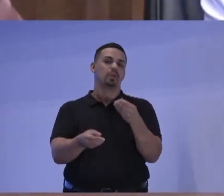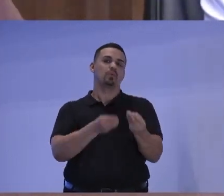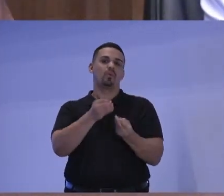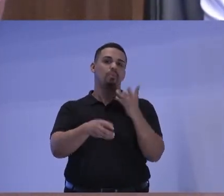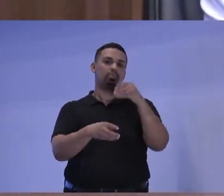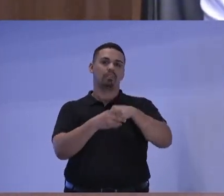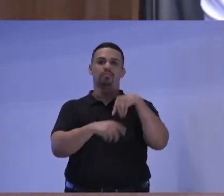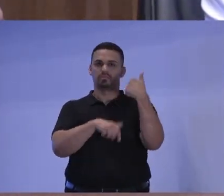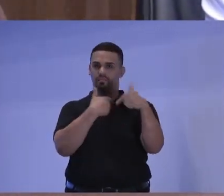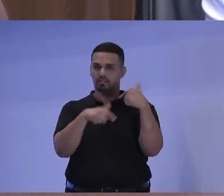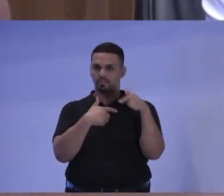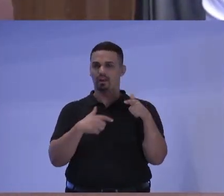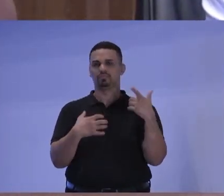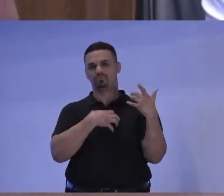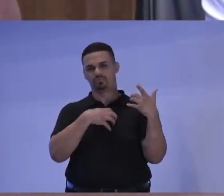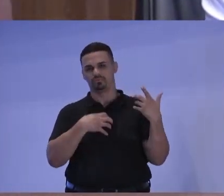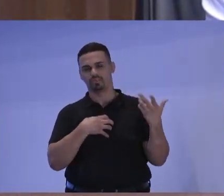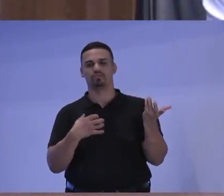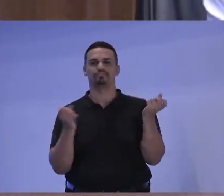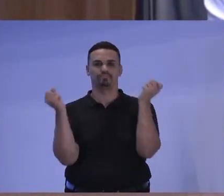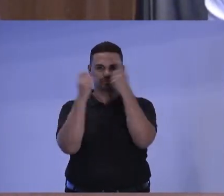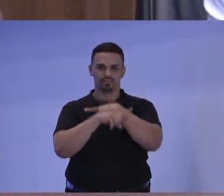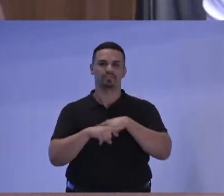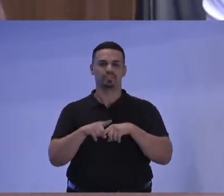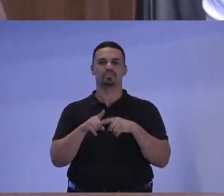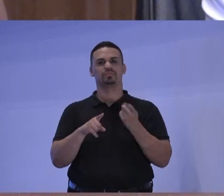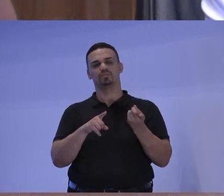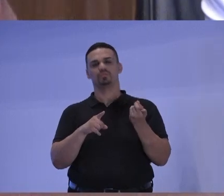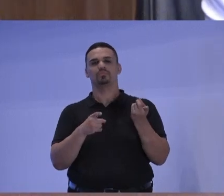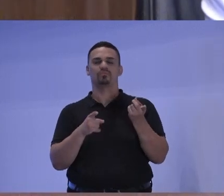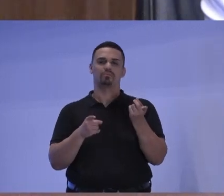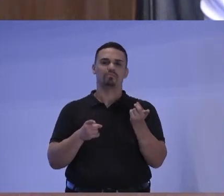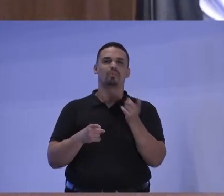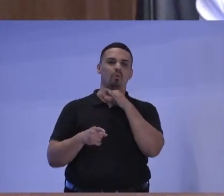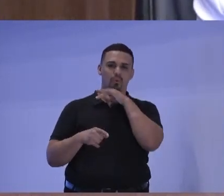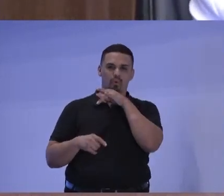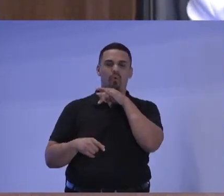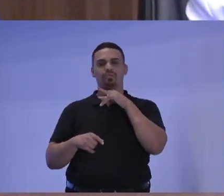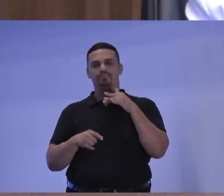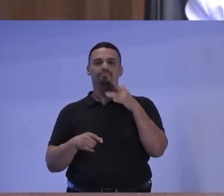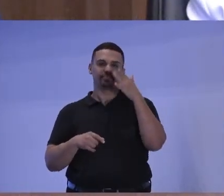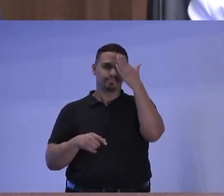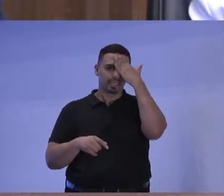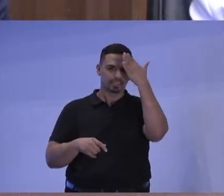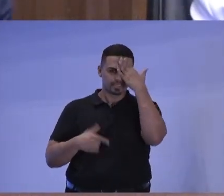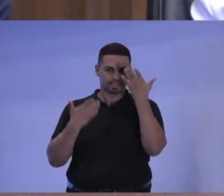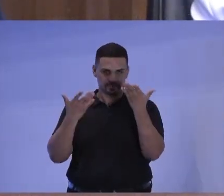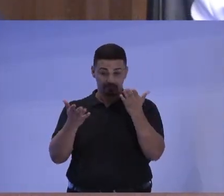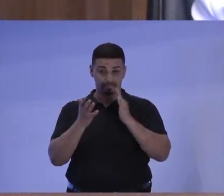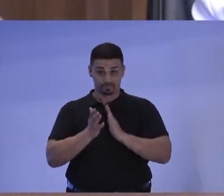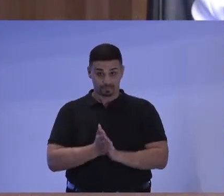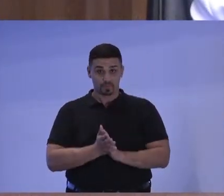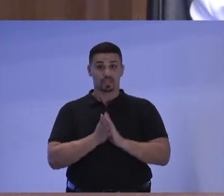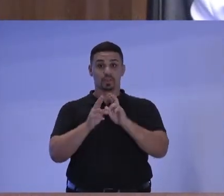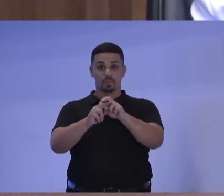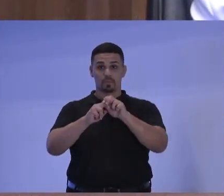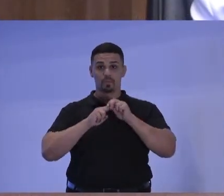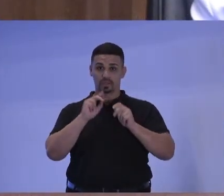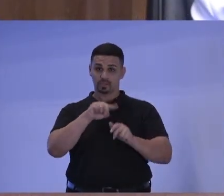em condições muito ruins de trabalho e aquilo debilita todo o processo de atendimento. Então, é uma luta que nós